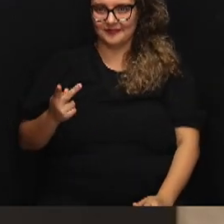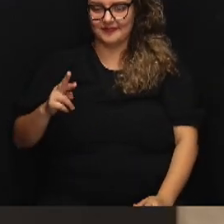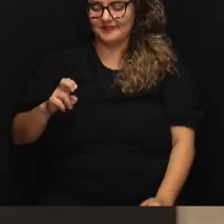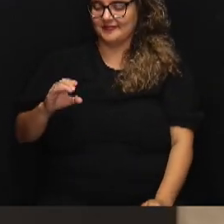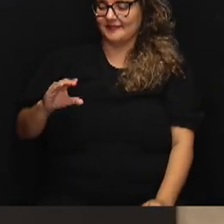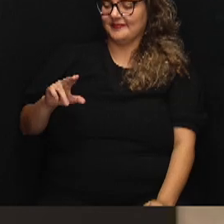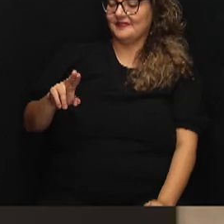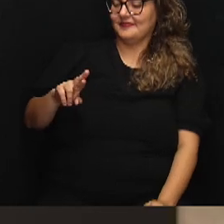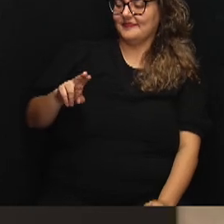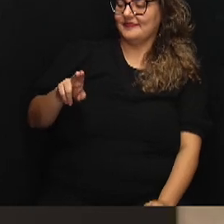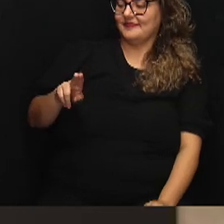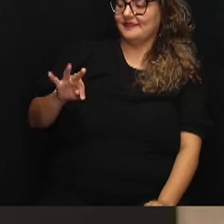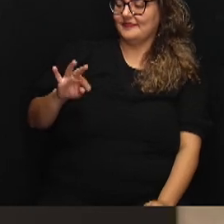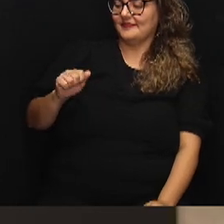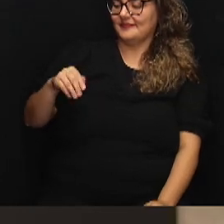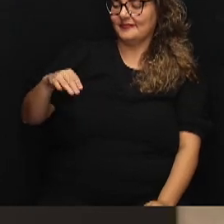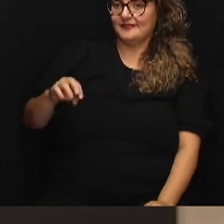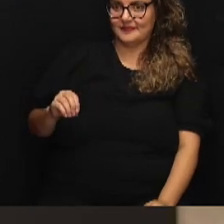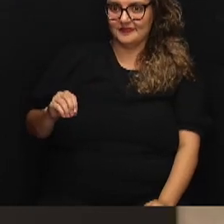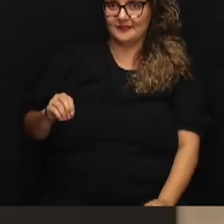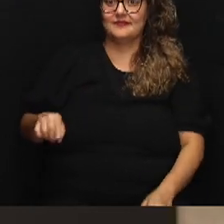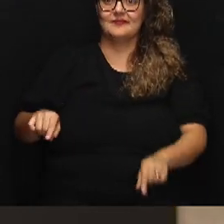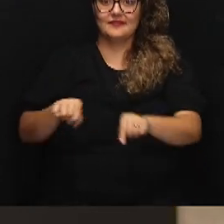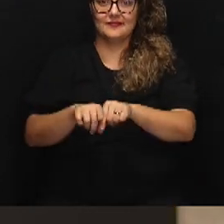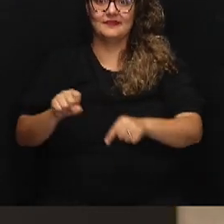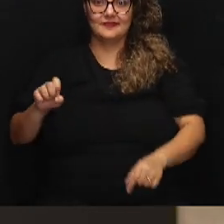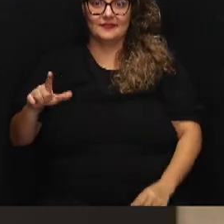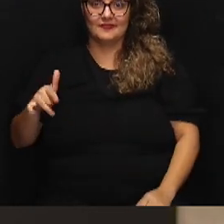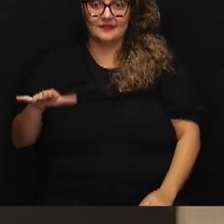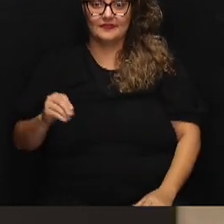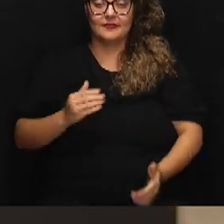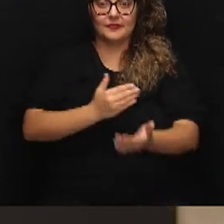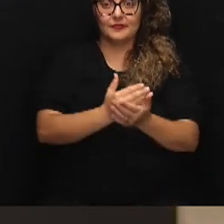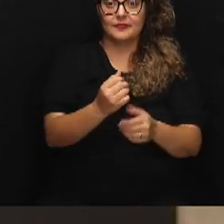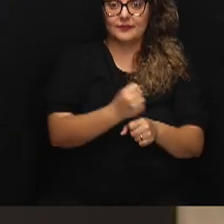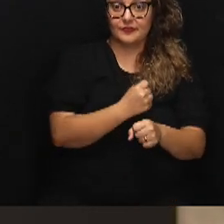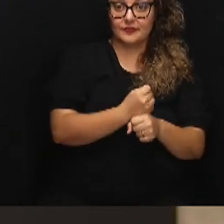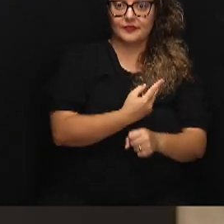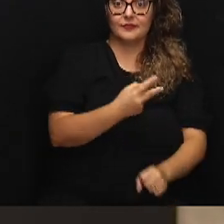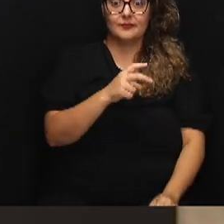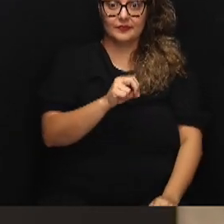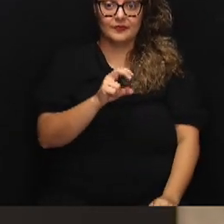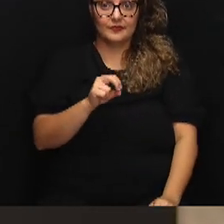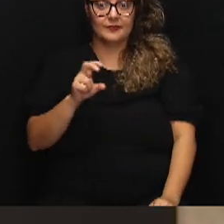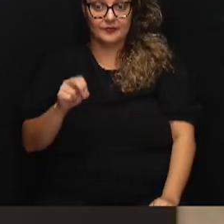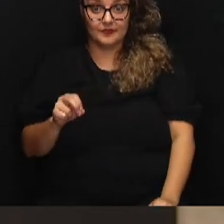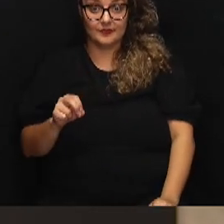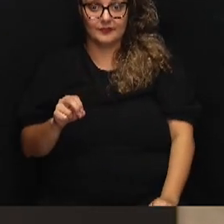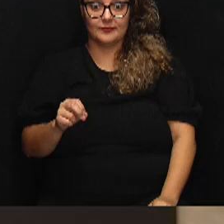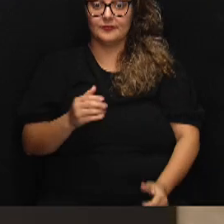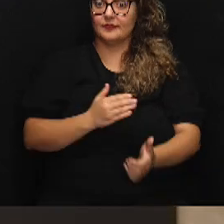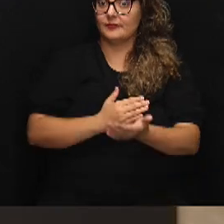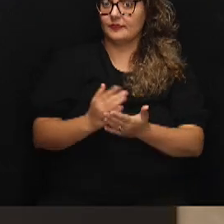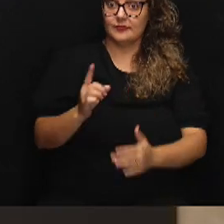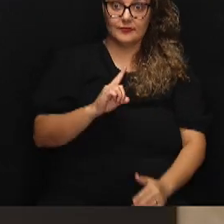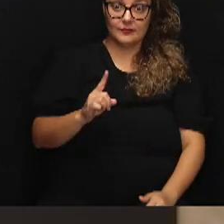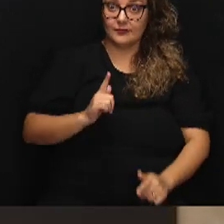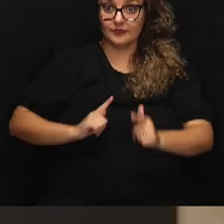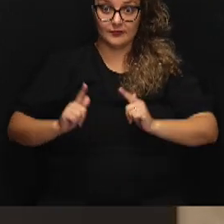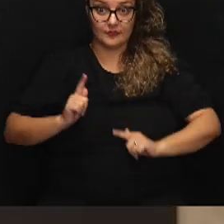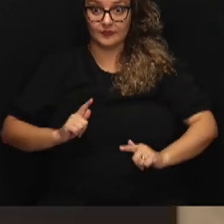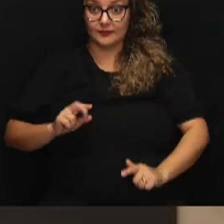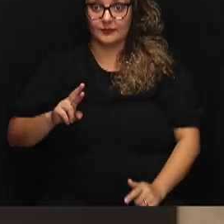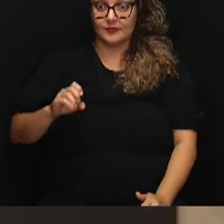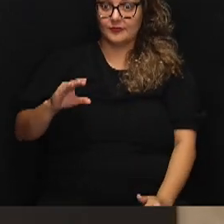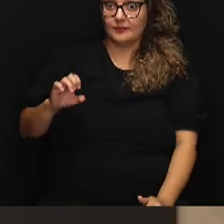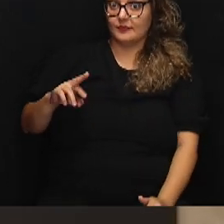e seleção. Essa área começou lá no início dos anos 2000. Inicialmente, não era o gestor de recrutamento